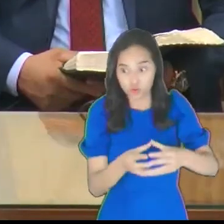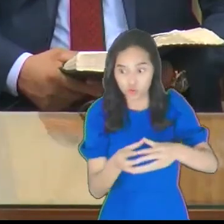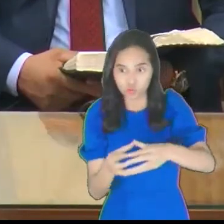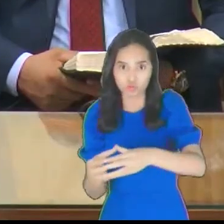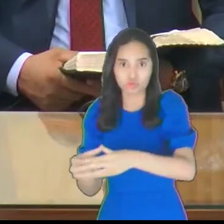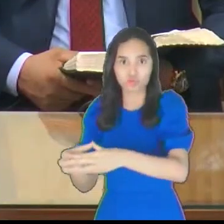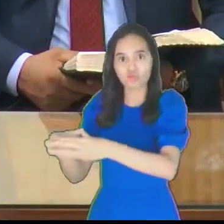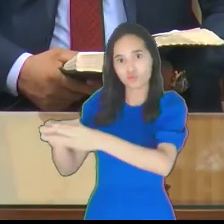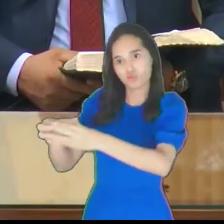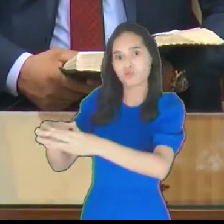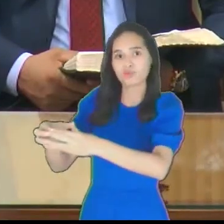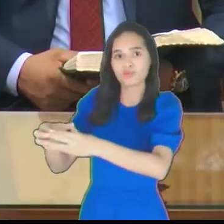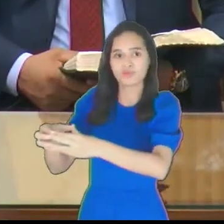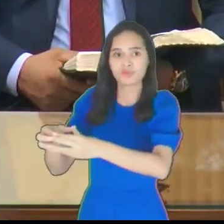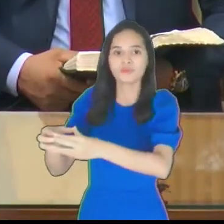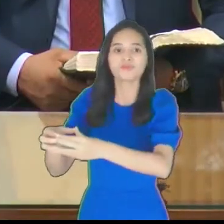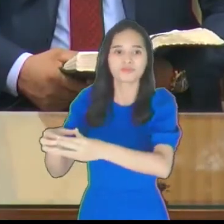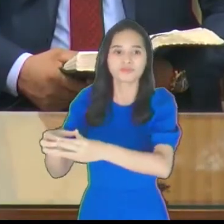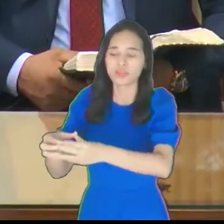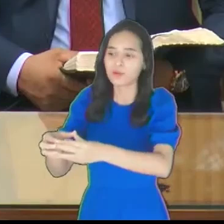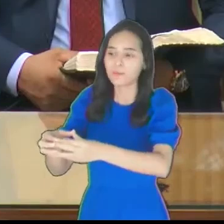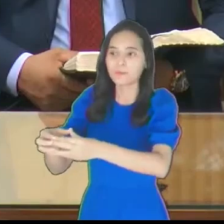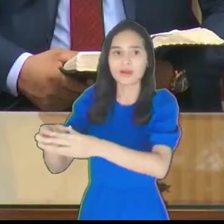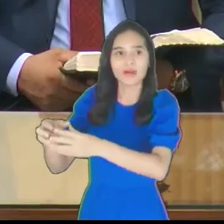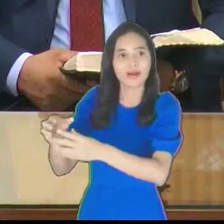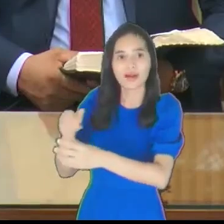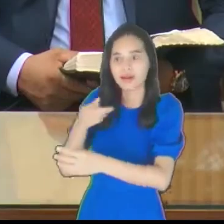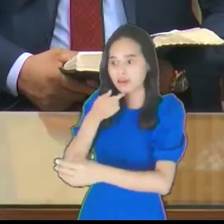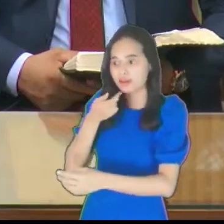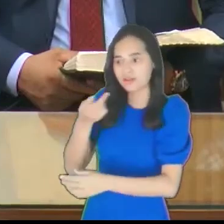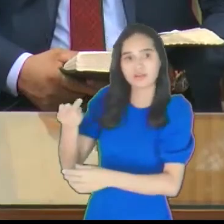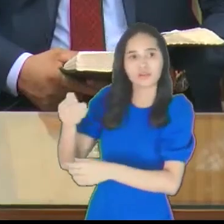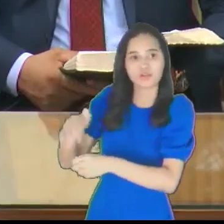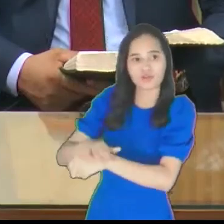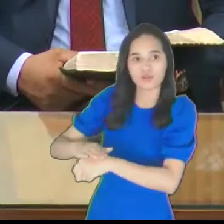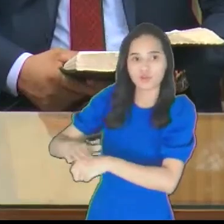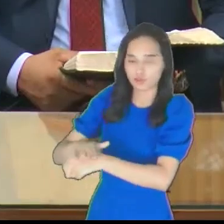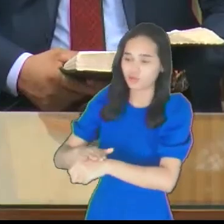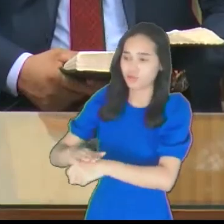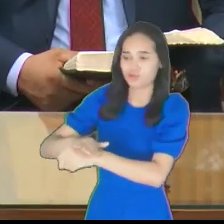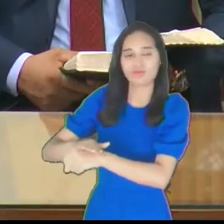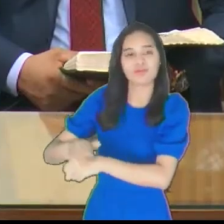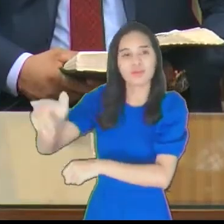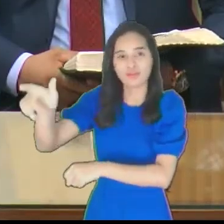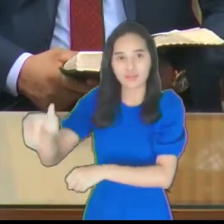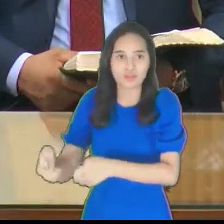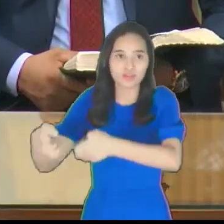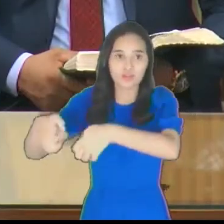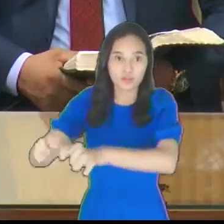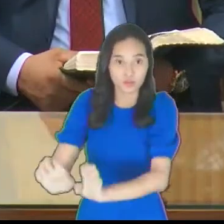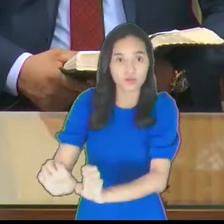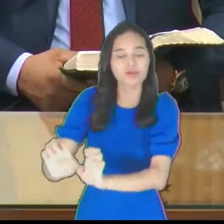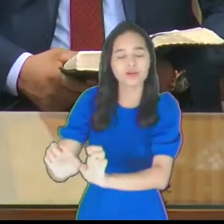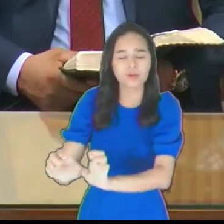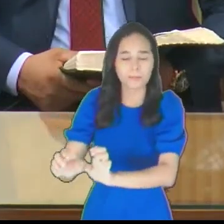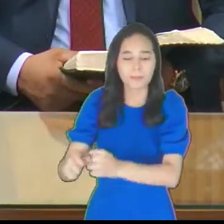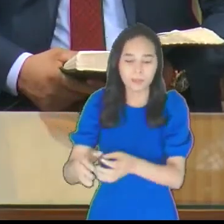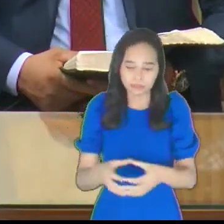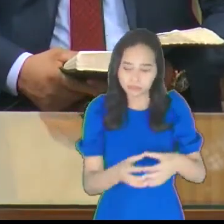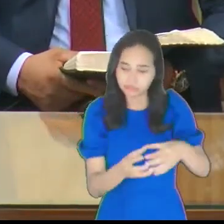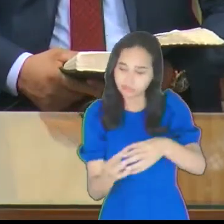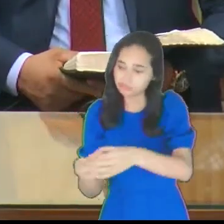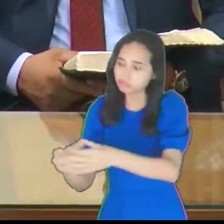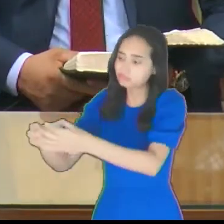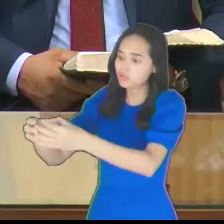parabenizar Ezequias. O rei da Babilônia mandou seus ministros, uma comissão para ir a Jerusalém,